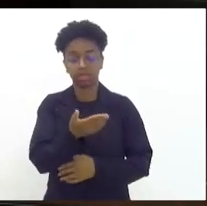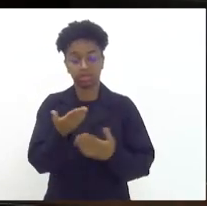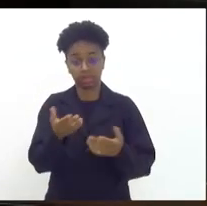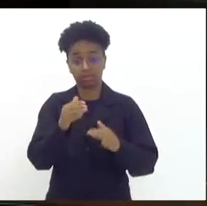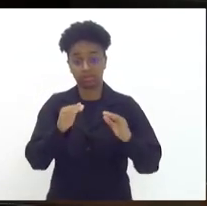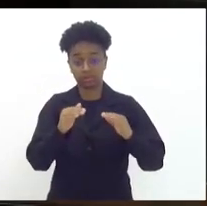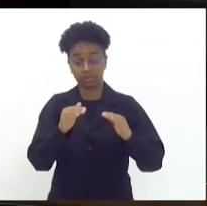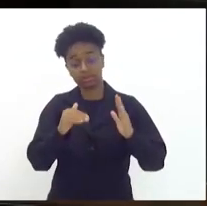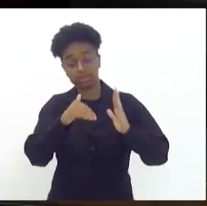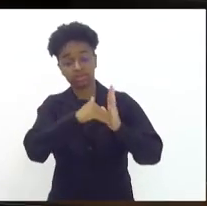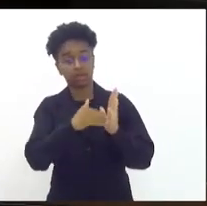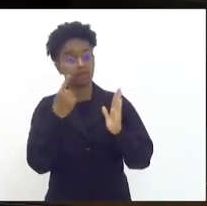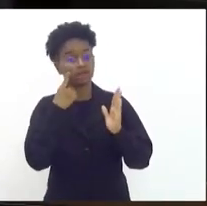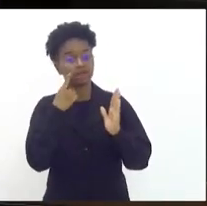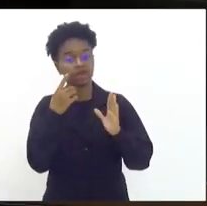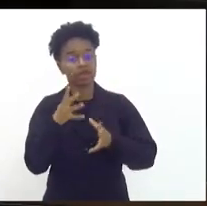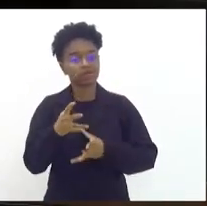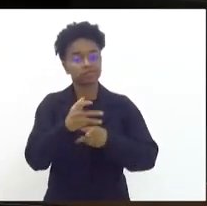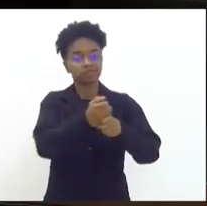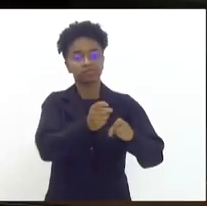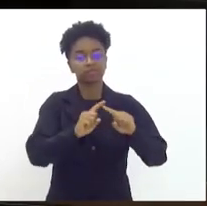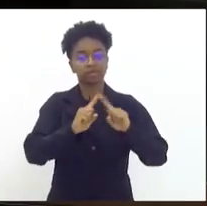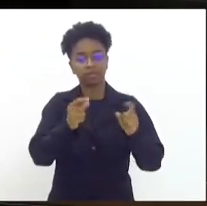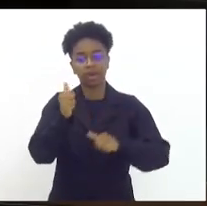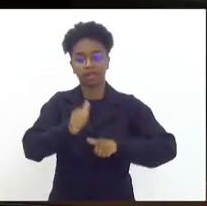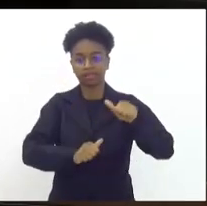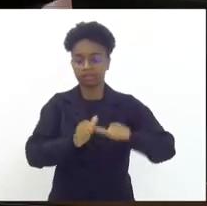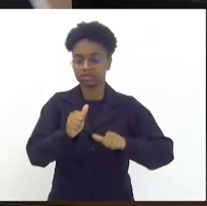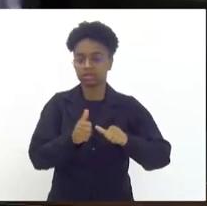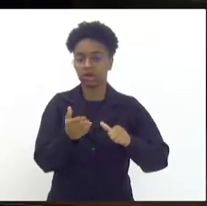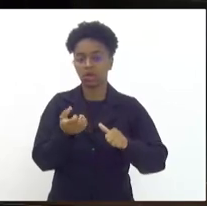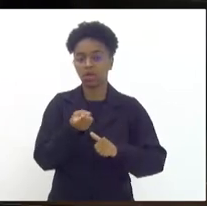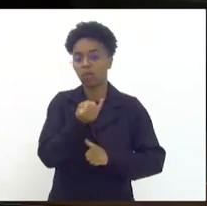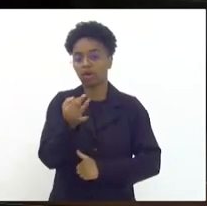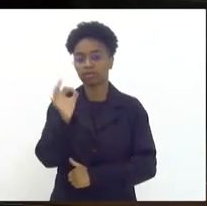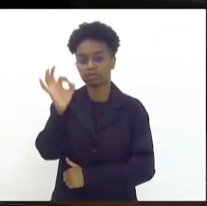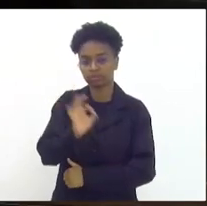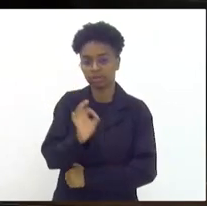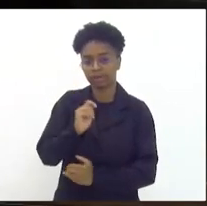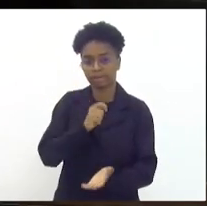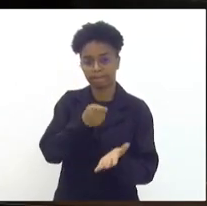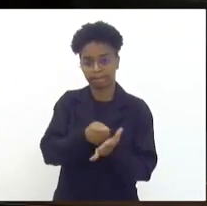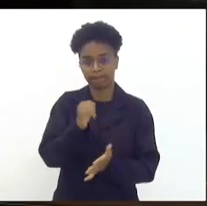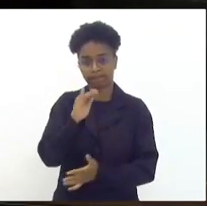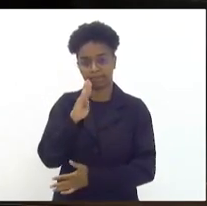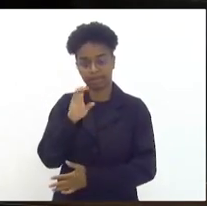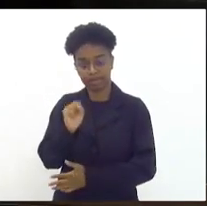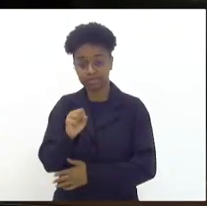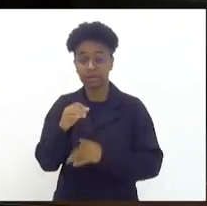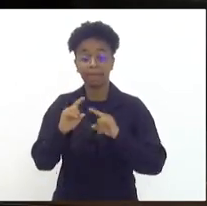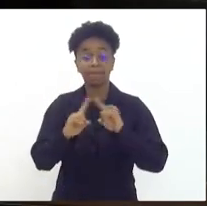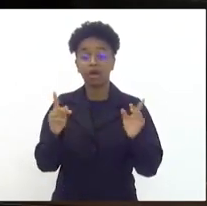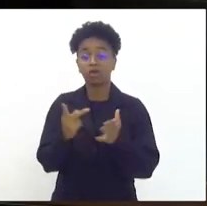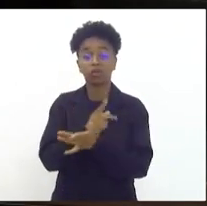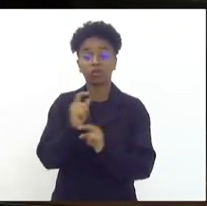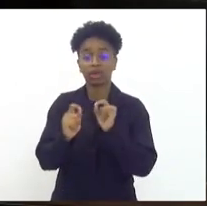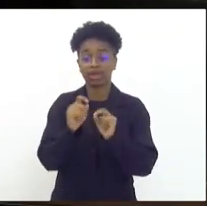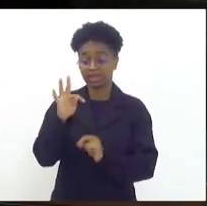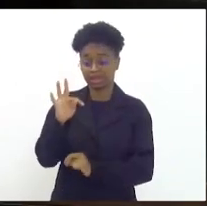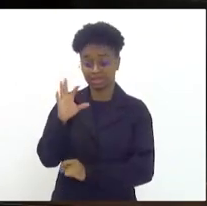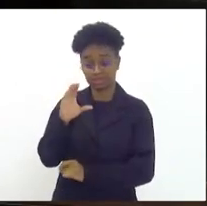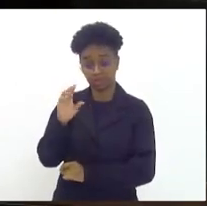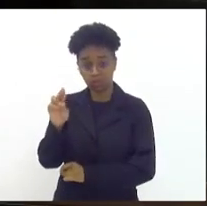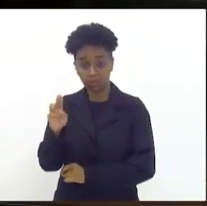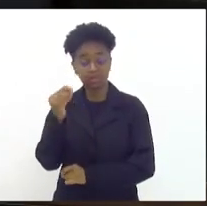o Senado vai fixar as alíquotas do ibs o que vai acontecer que vai formar uma fila de Governador e Prefeito no TCU para